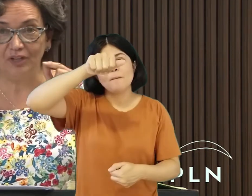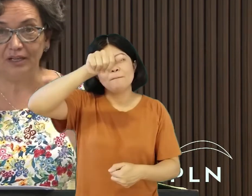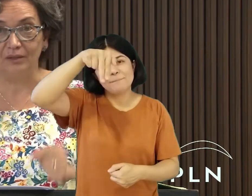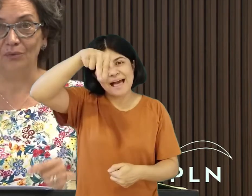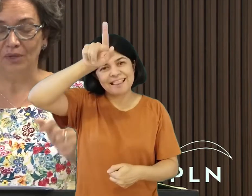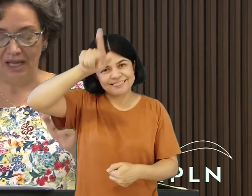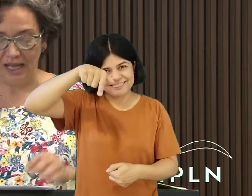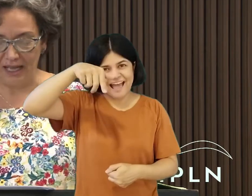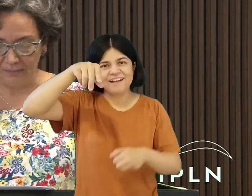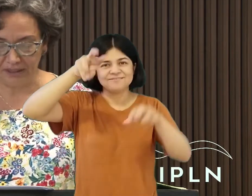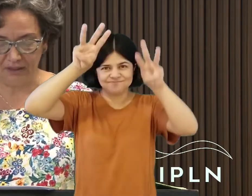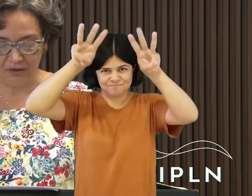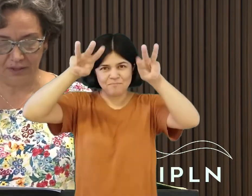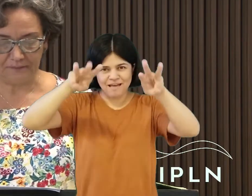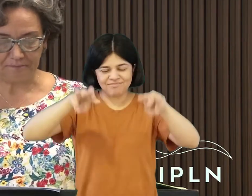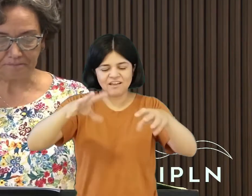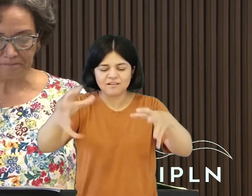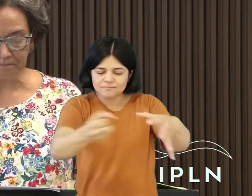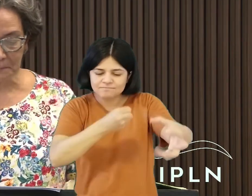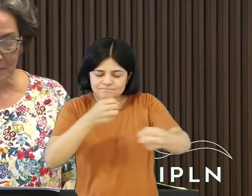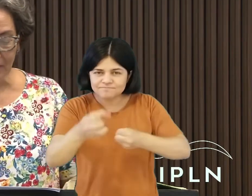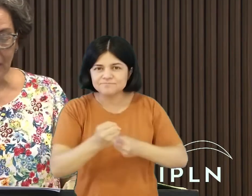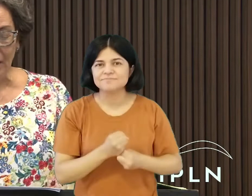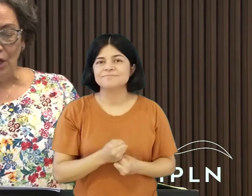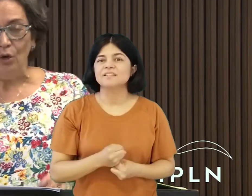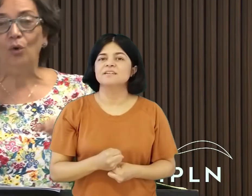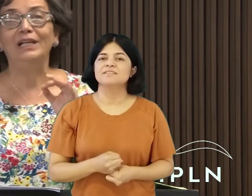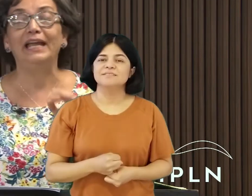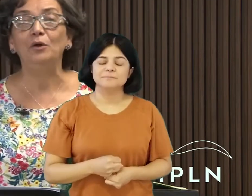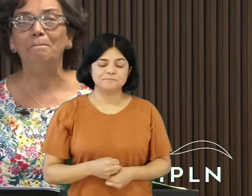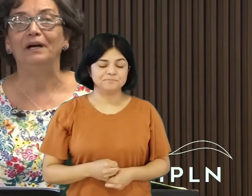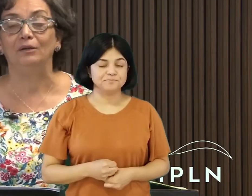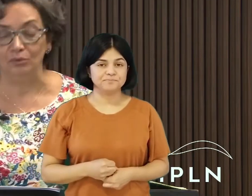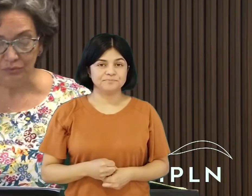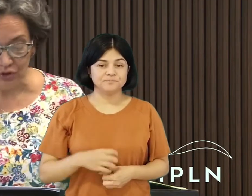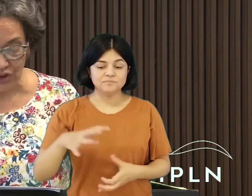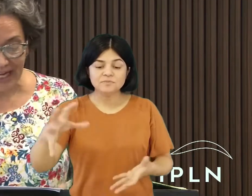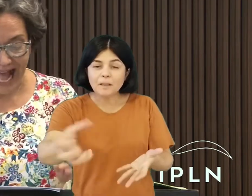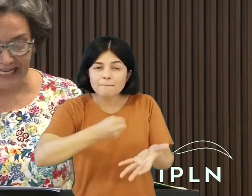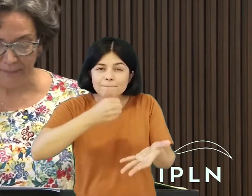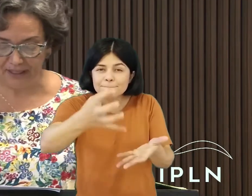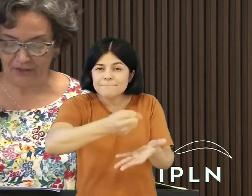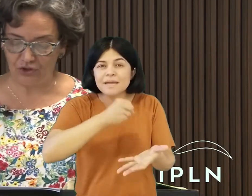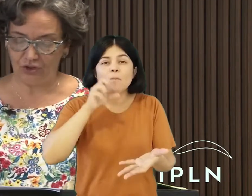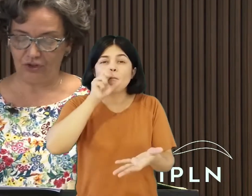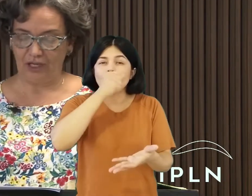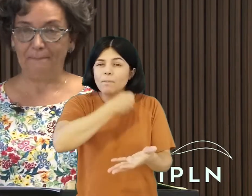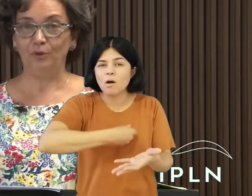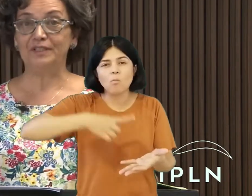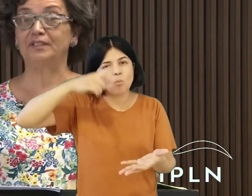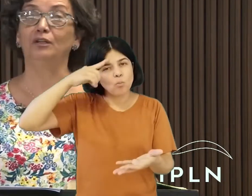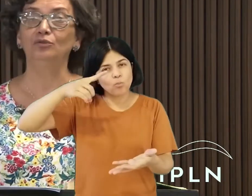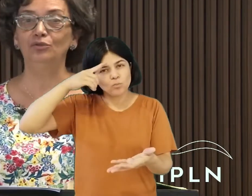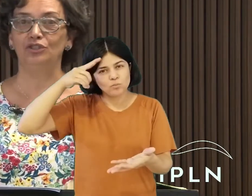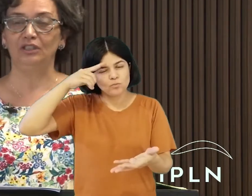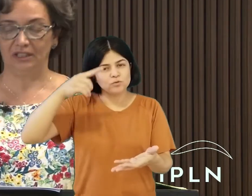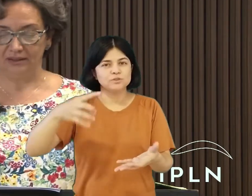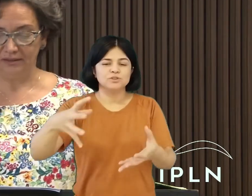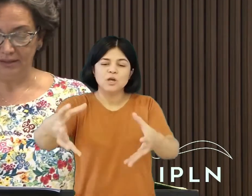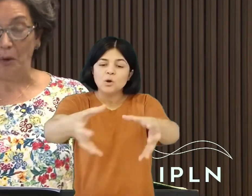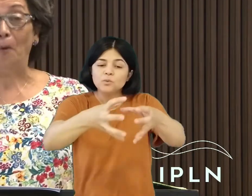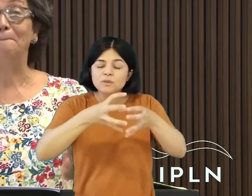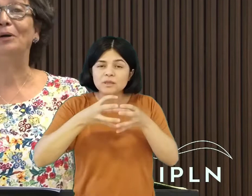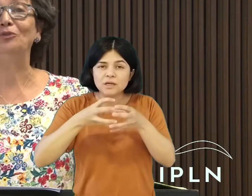Vocês verão a minha glória. Colher o pão diariamente, a porção do